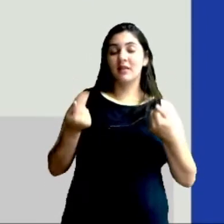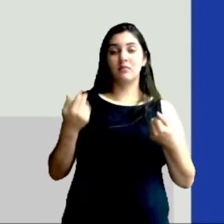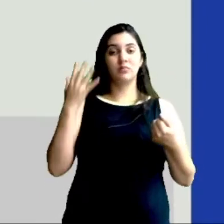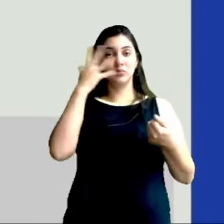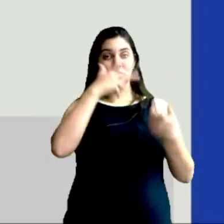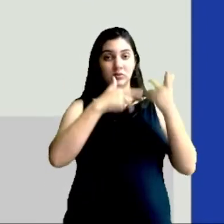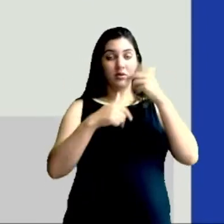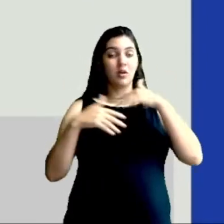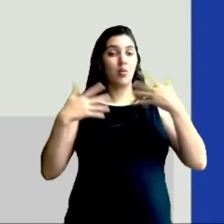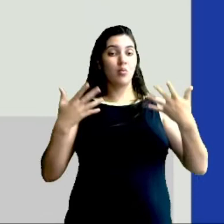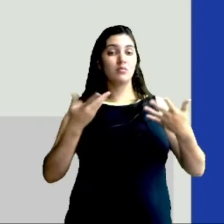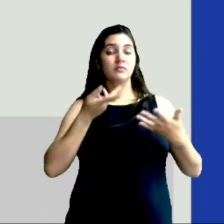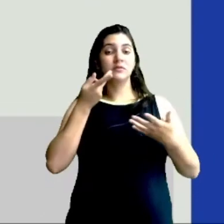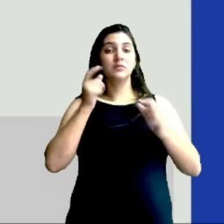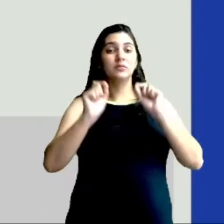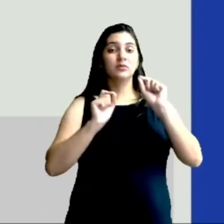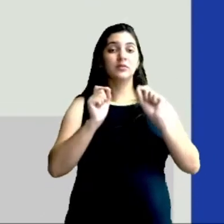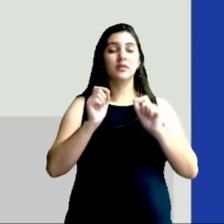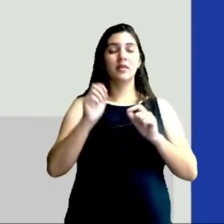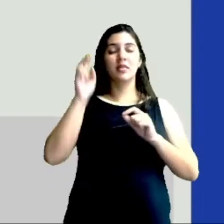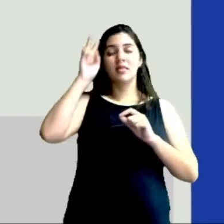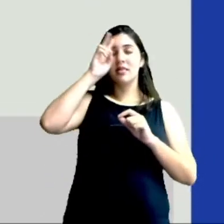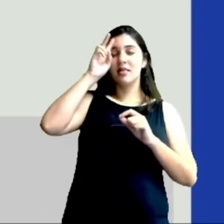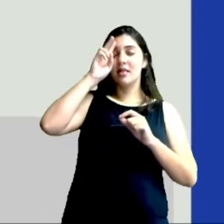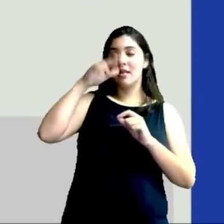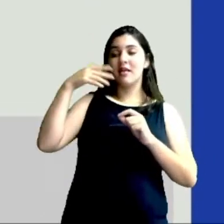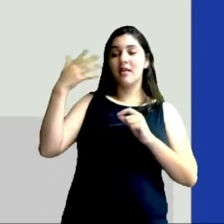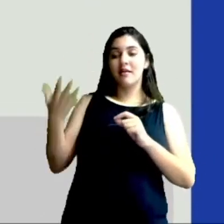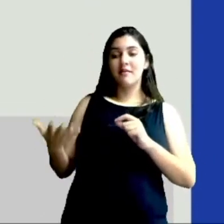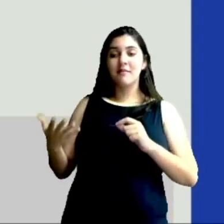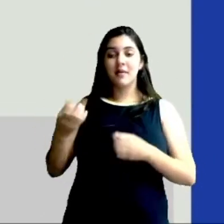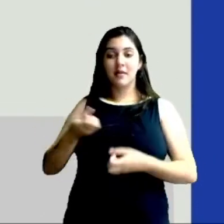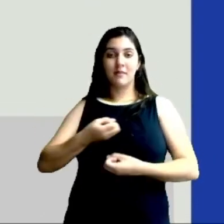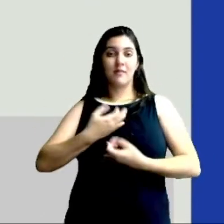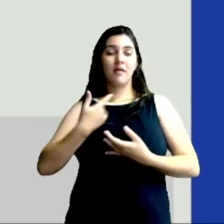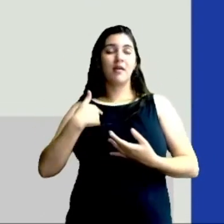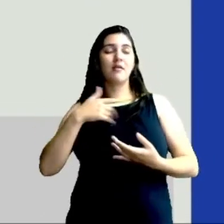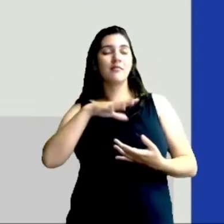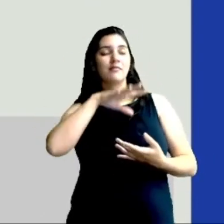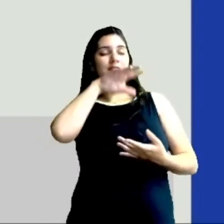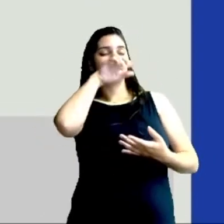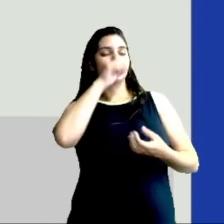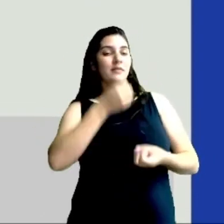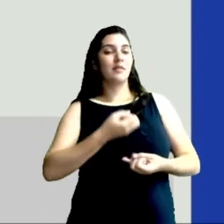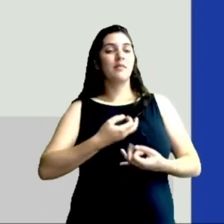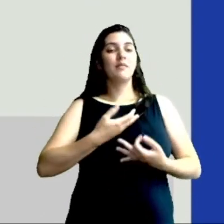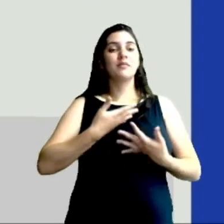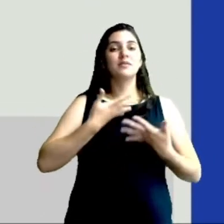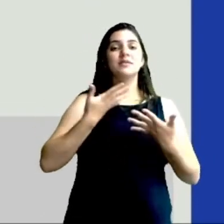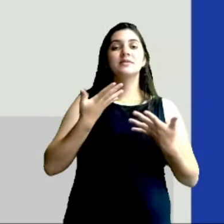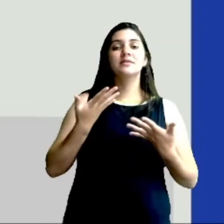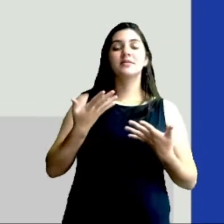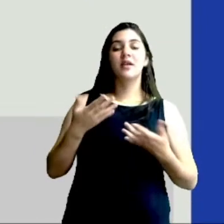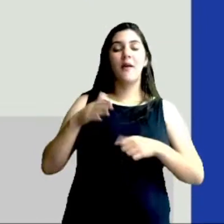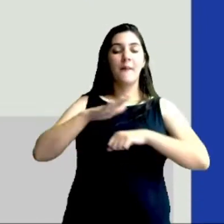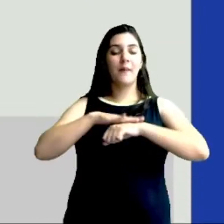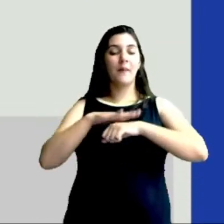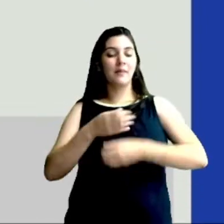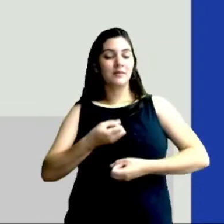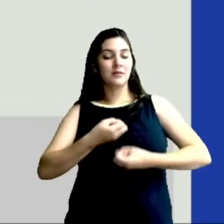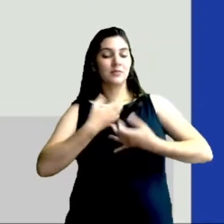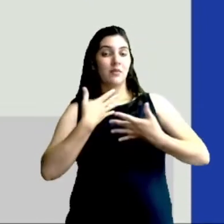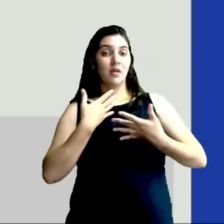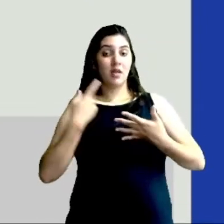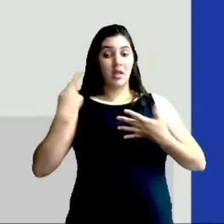e quando a gente fala assim a isso aqui lembra poesia eu respiro pô existe Nala poesia